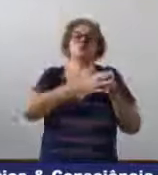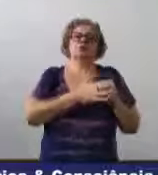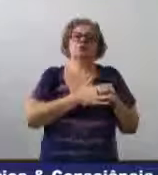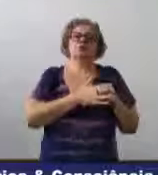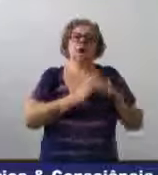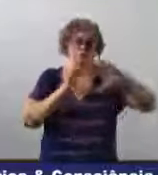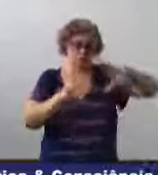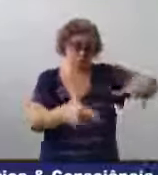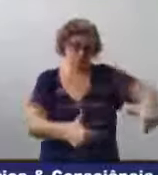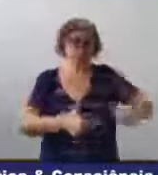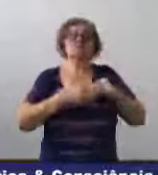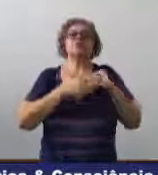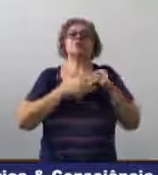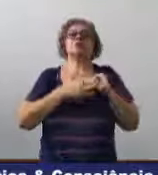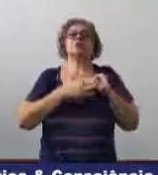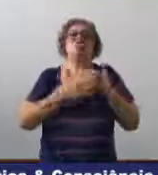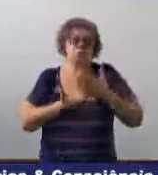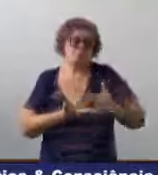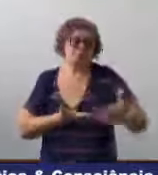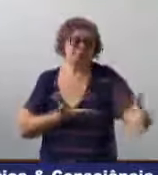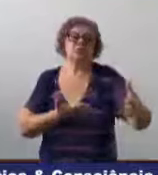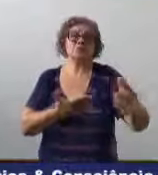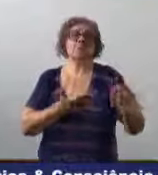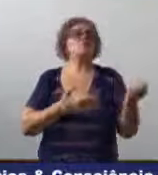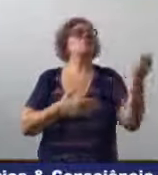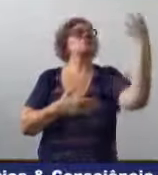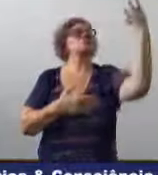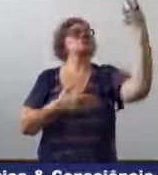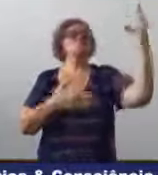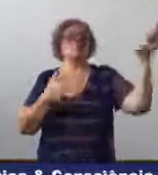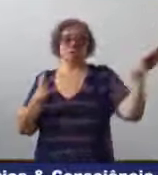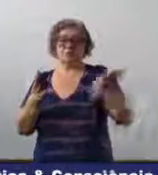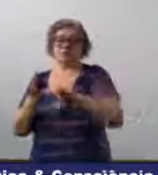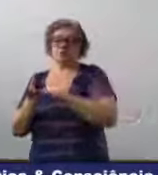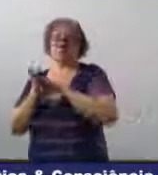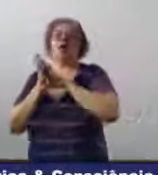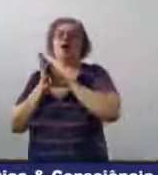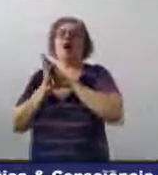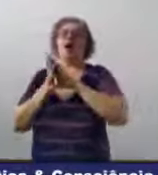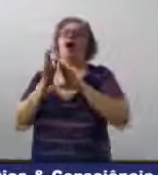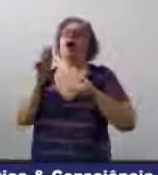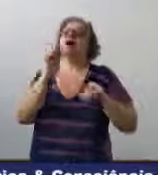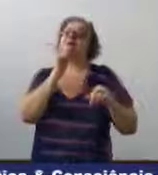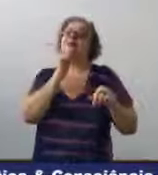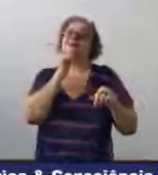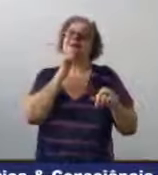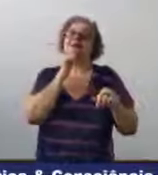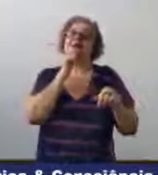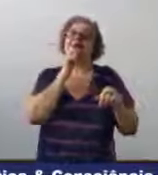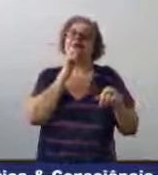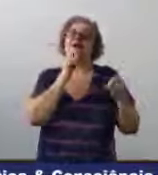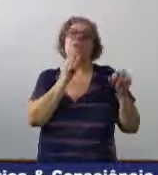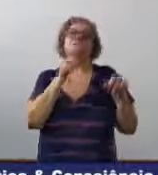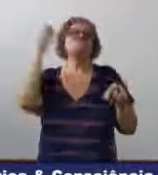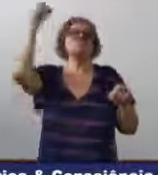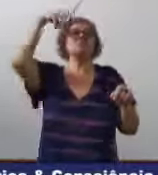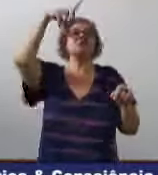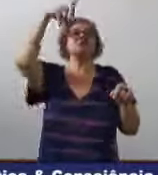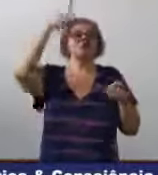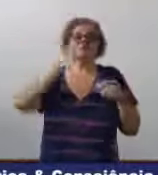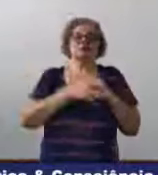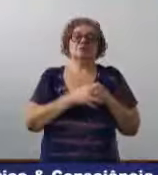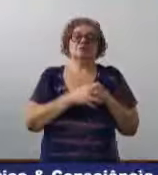respeito da formação do universo, os espíritos remetem-no ao texto bíblico e dizem que ainda é o faça-se a